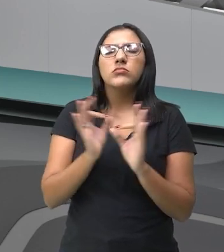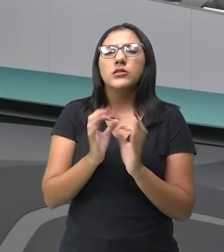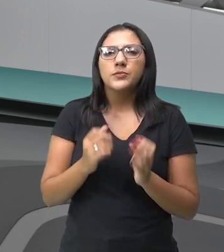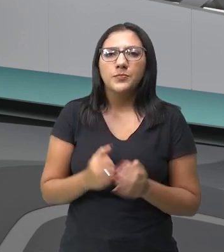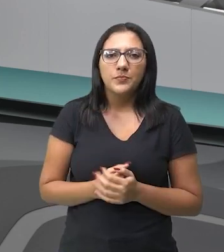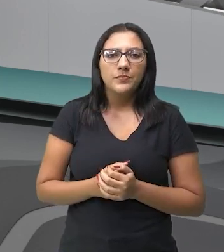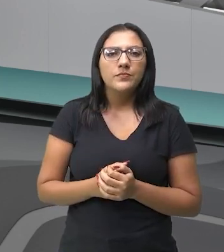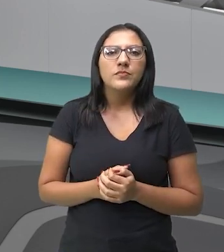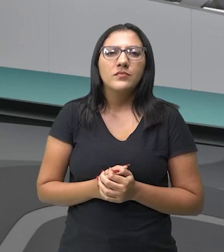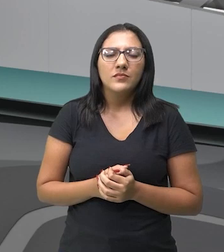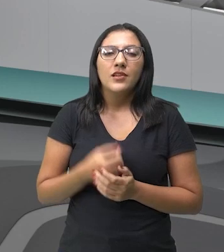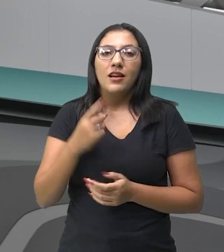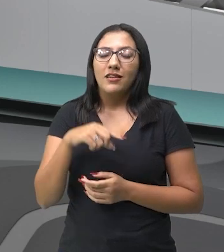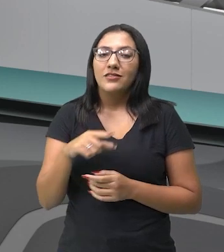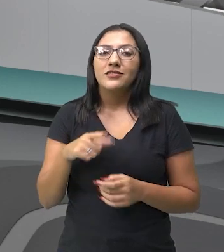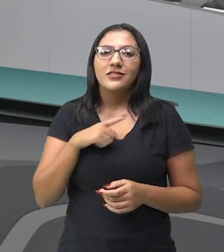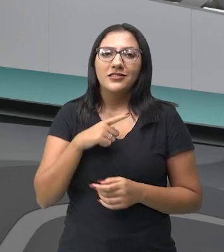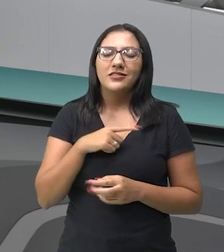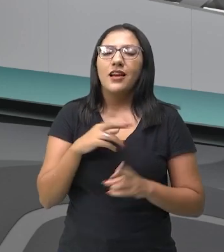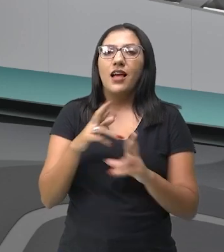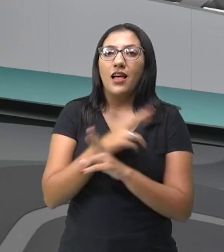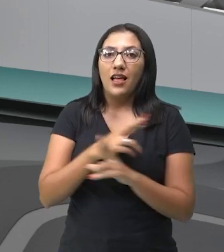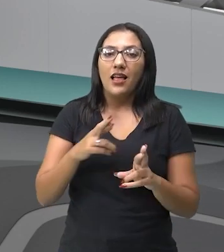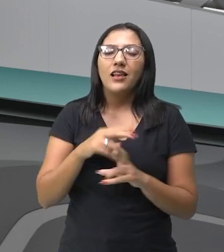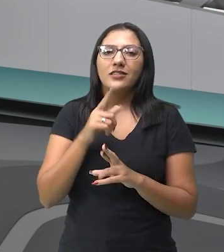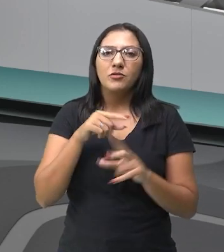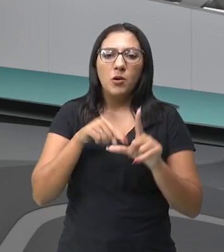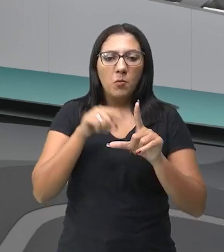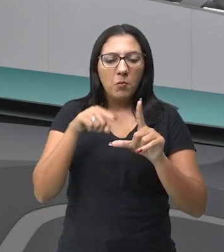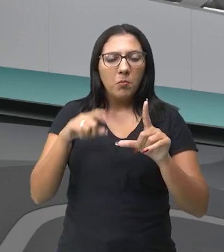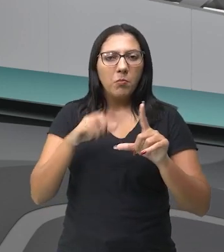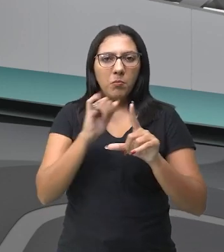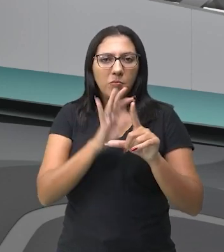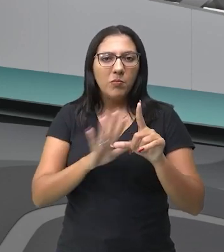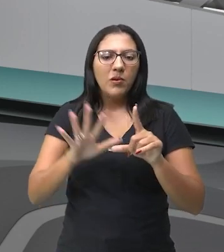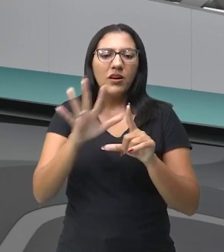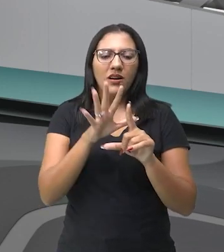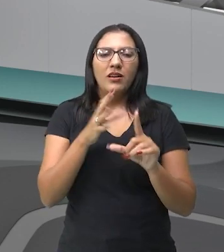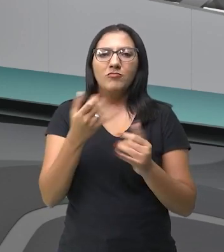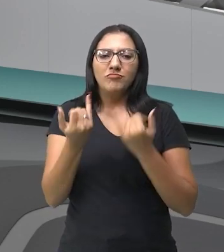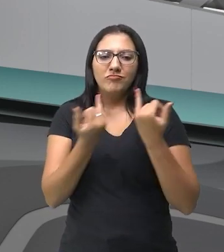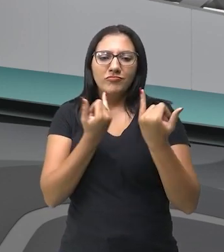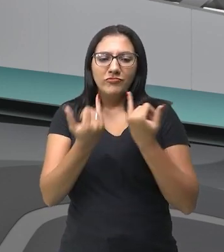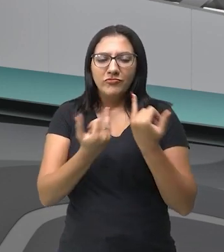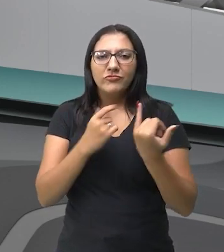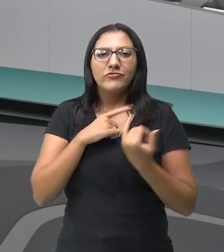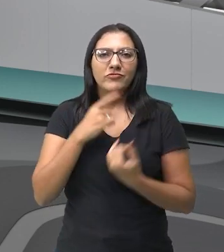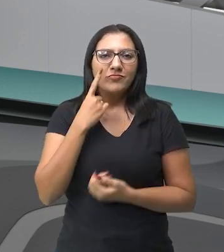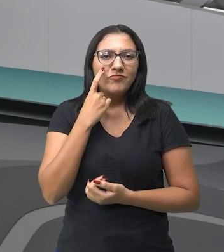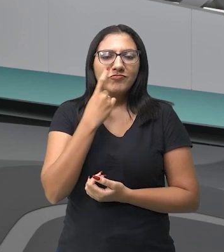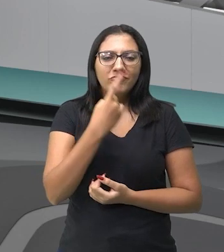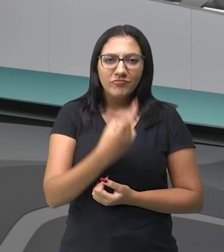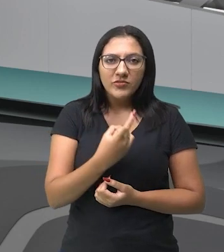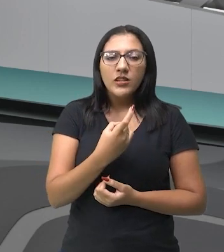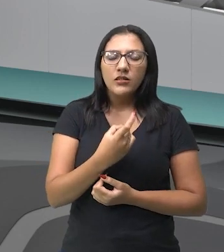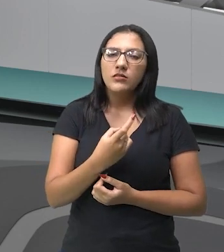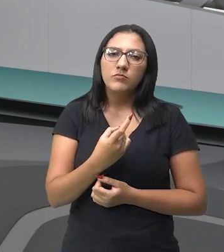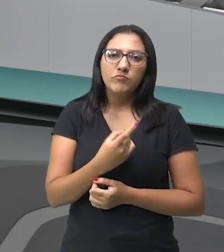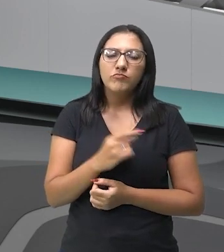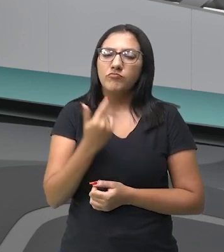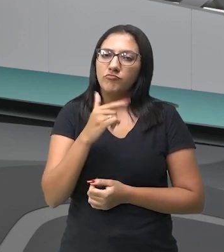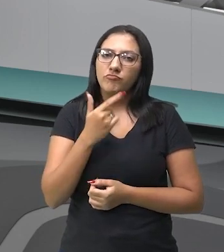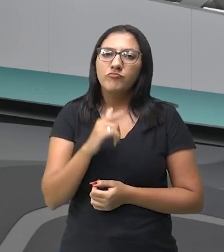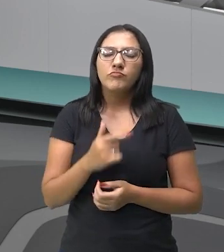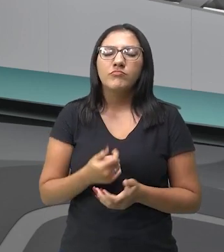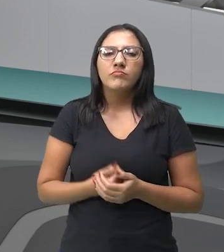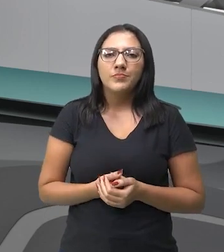vai deixar de existir. Então, embora as informações numéricas, os dados estatísticos estejam aqui, boa parte